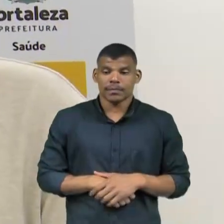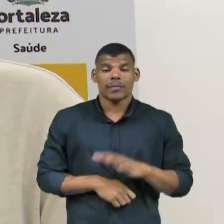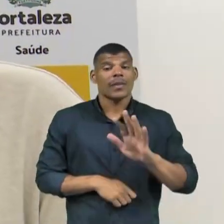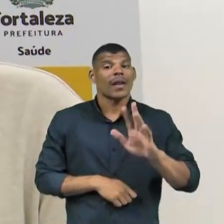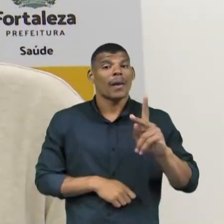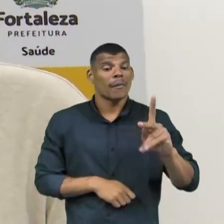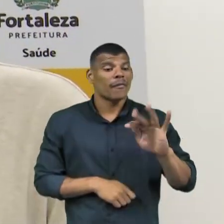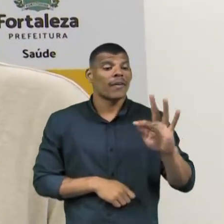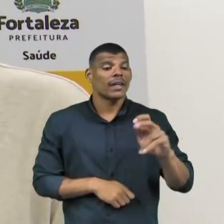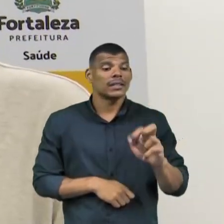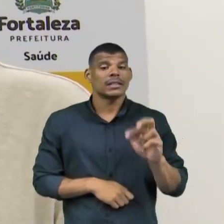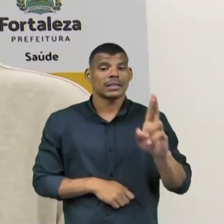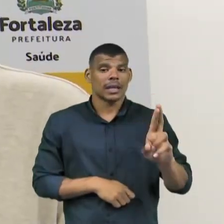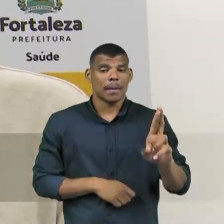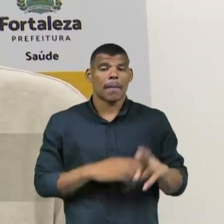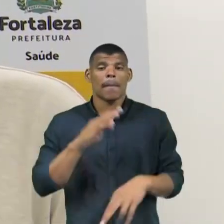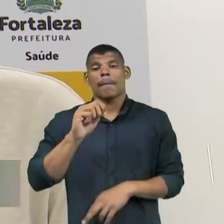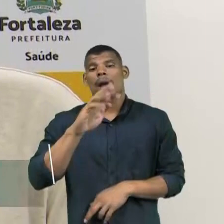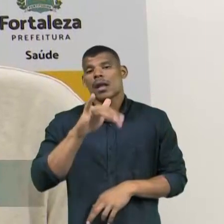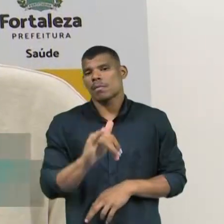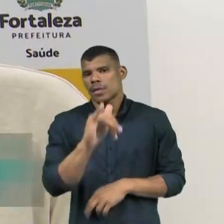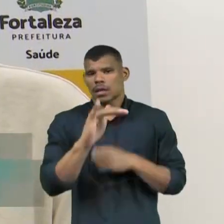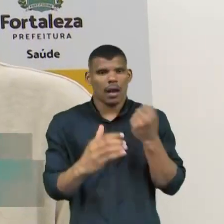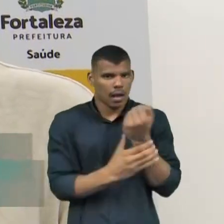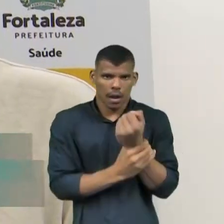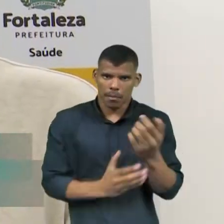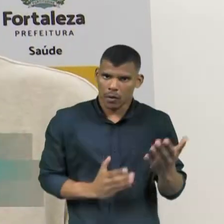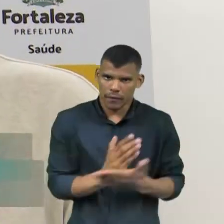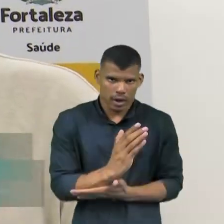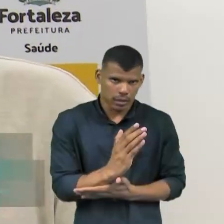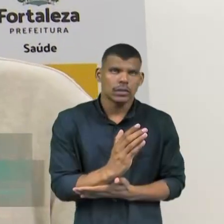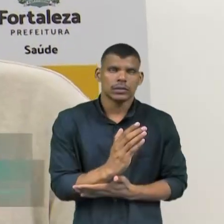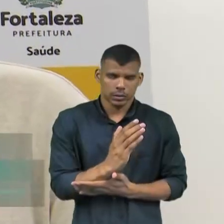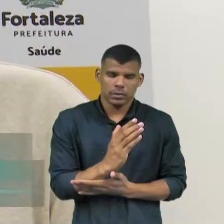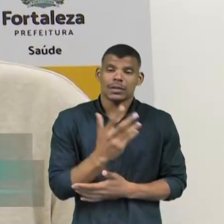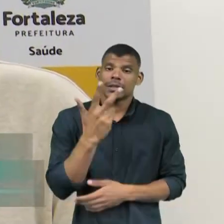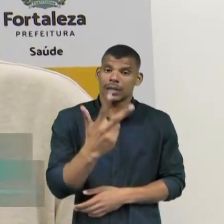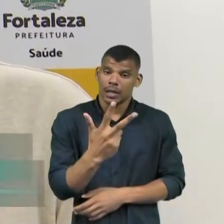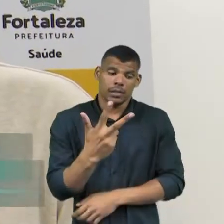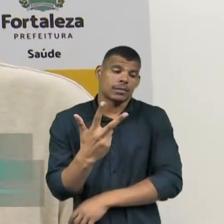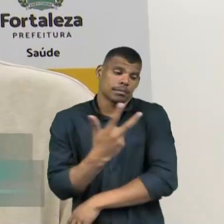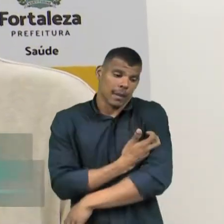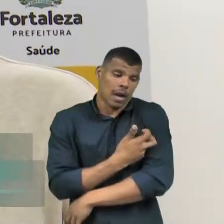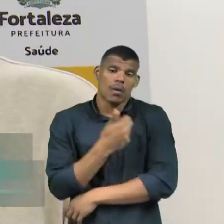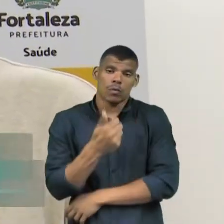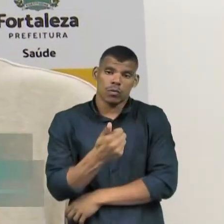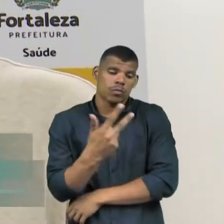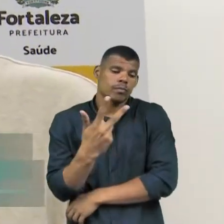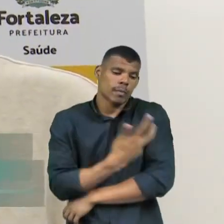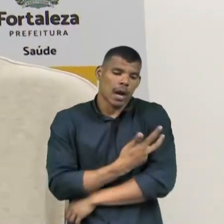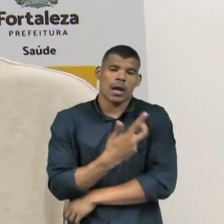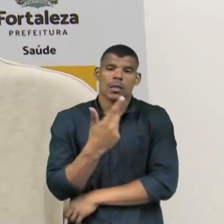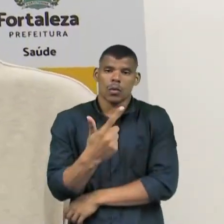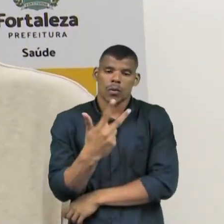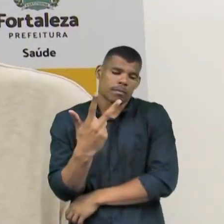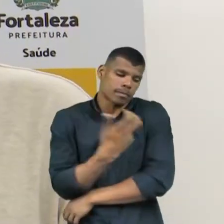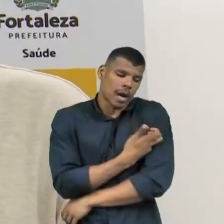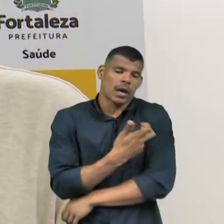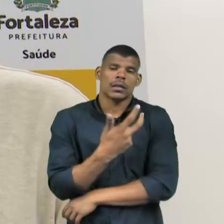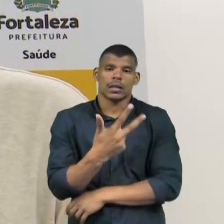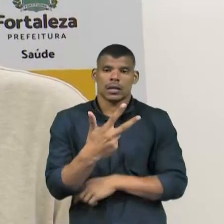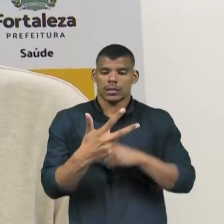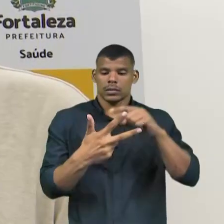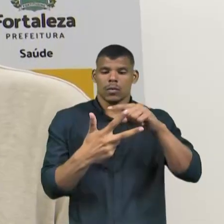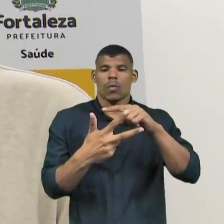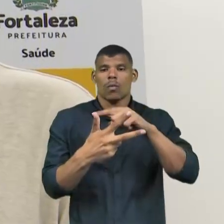pela Anvisa, totalmente segura para as nossas crianças, e ela é em 3 doses. Então você faz a primeira dose, 4 semanas após a aplicação